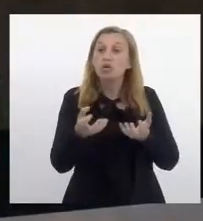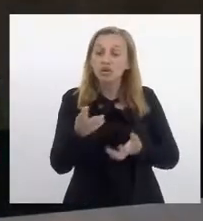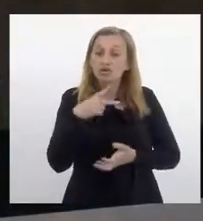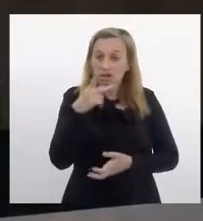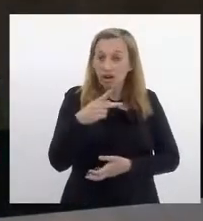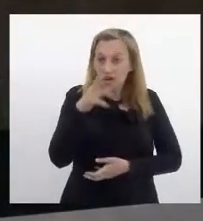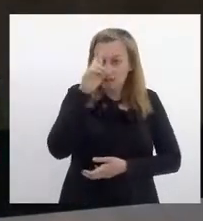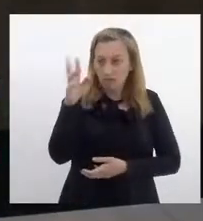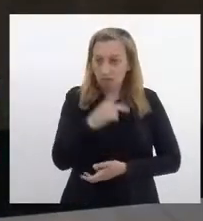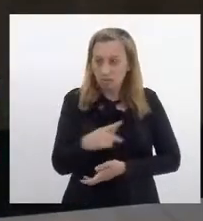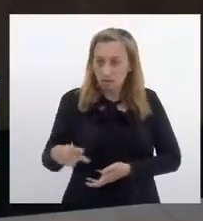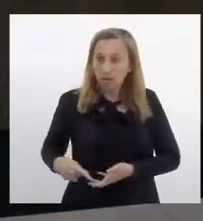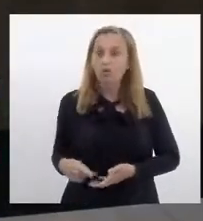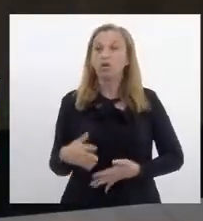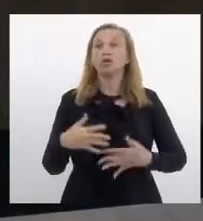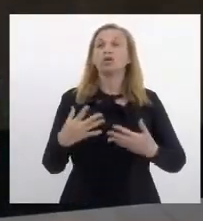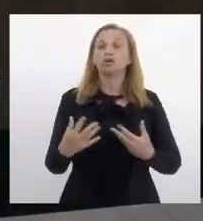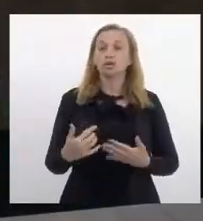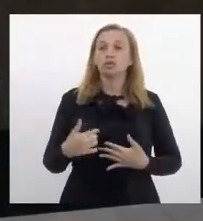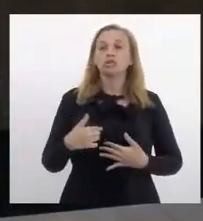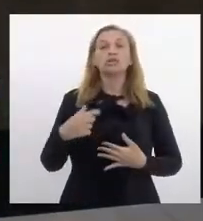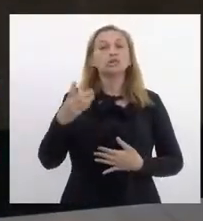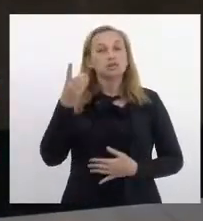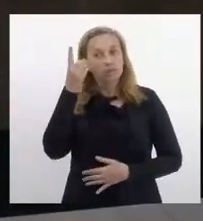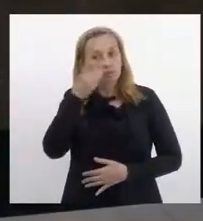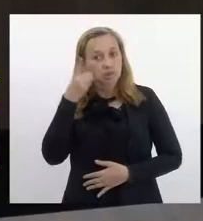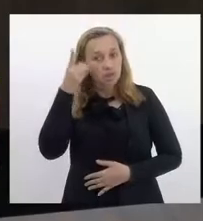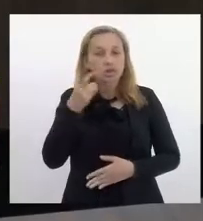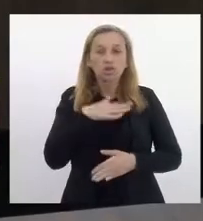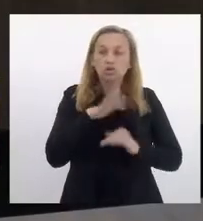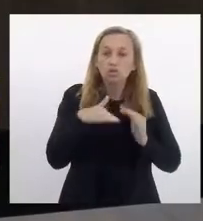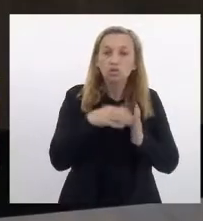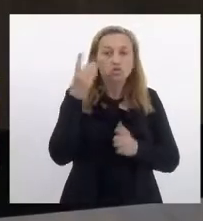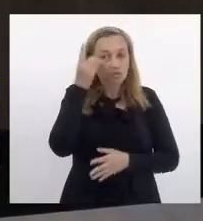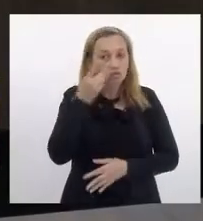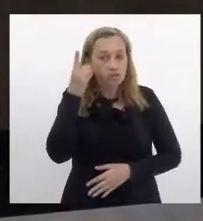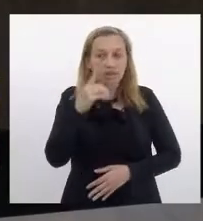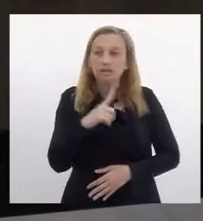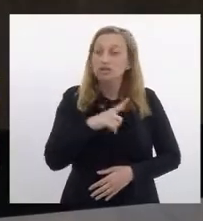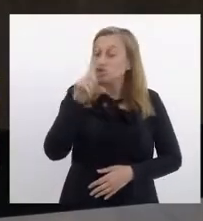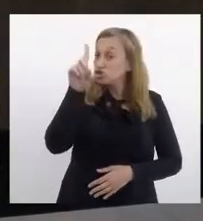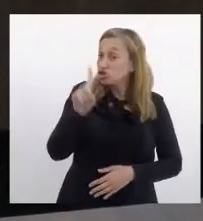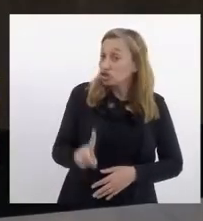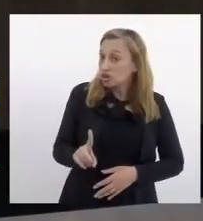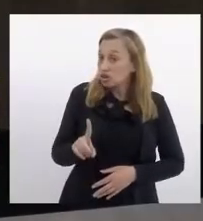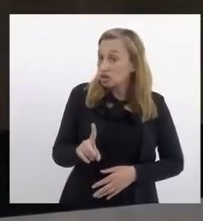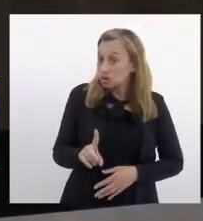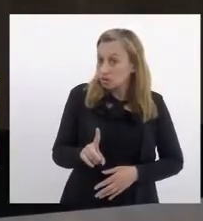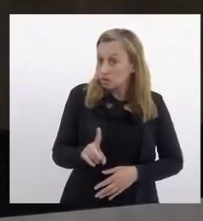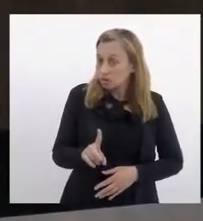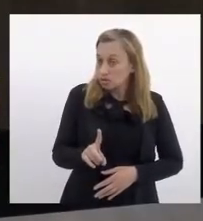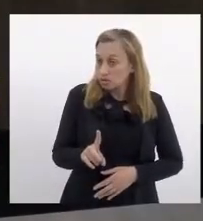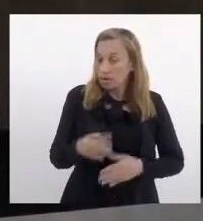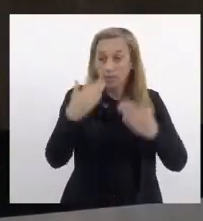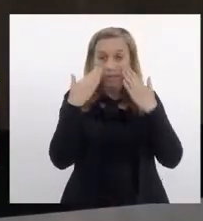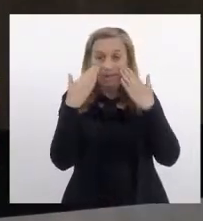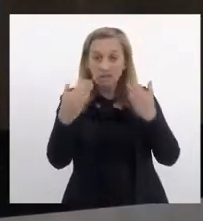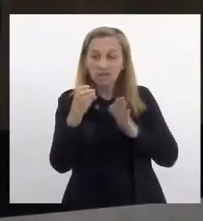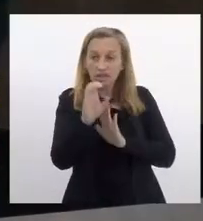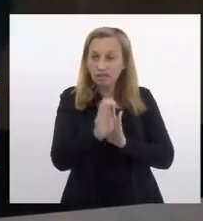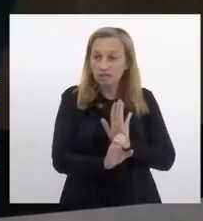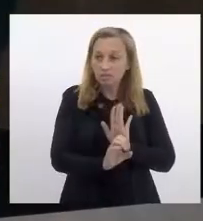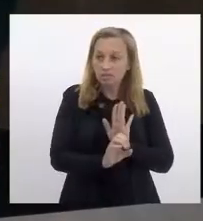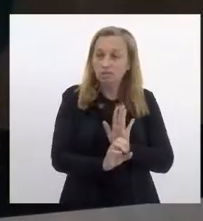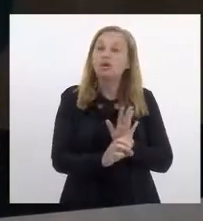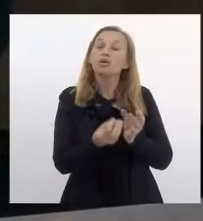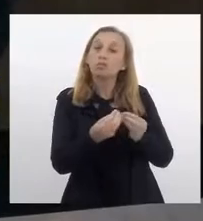o que eu estou fazendo como parlamentar é garantindo que os senhores e senhoras deputadas tenham protagonismo quando apresentam suas emendas. Vai ter prejuízo para